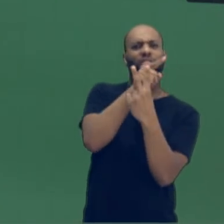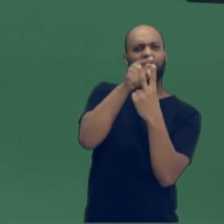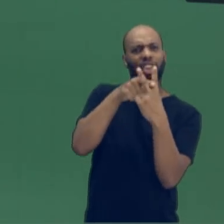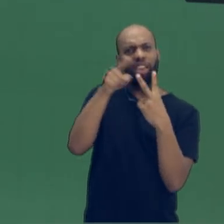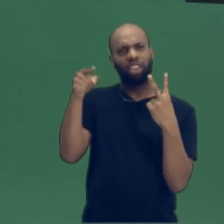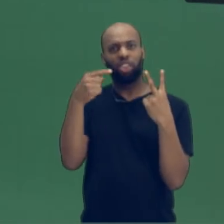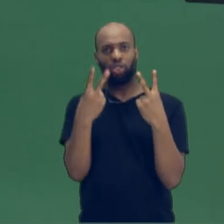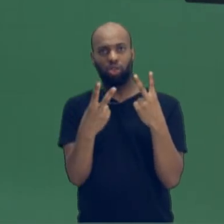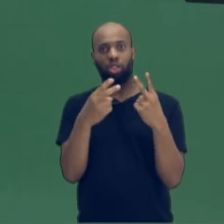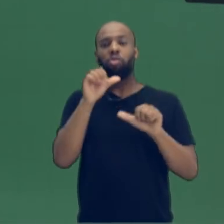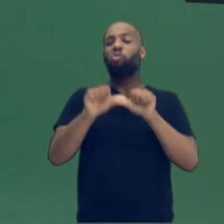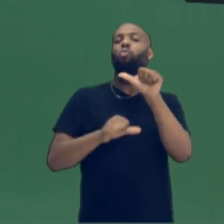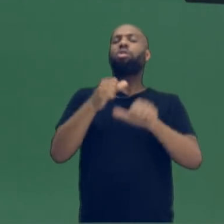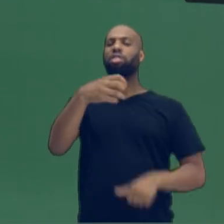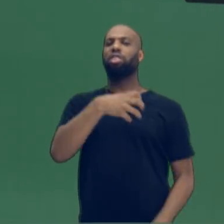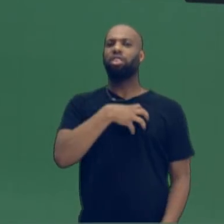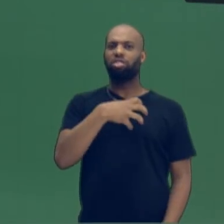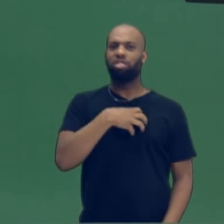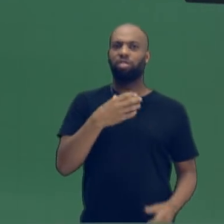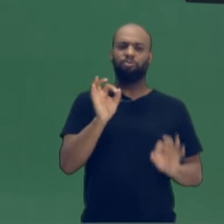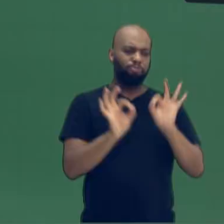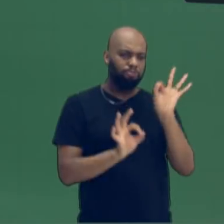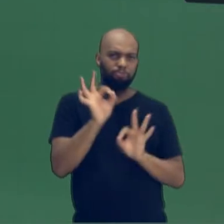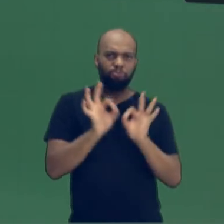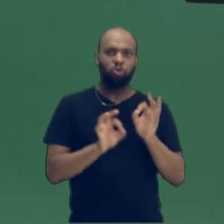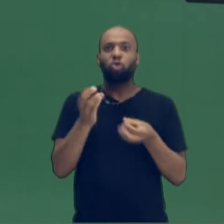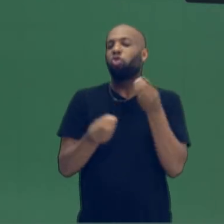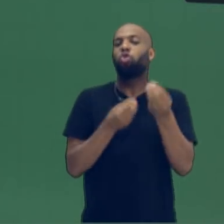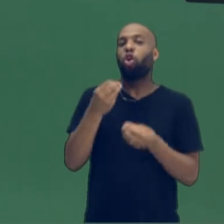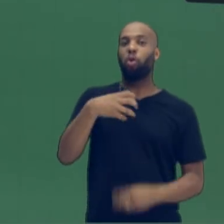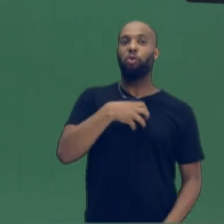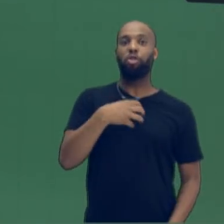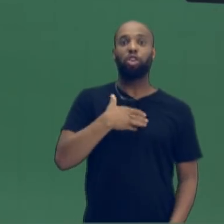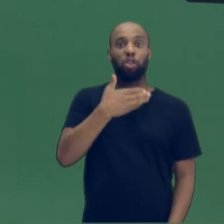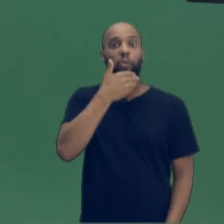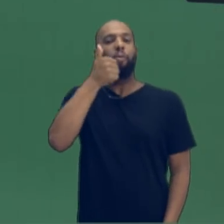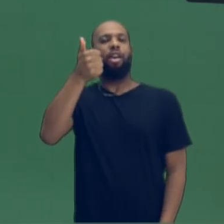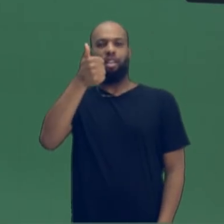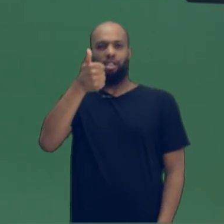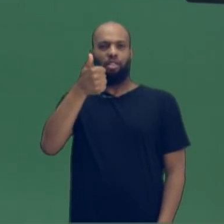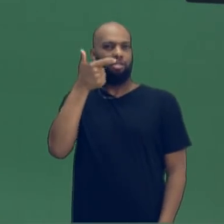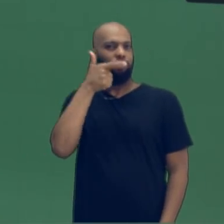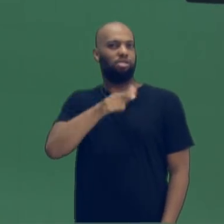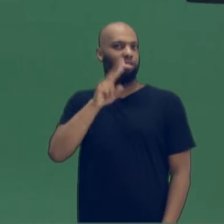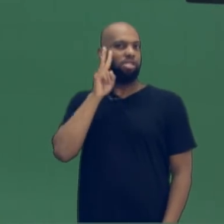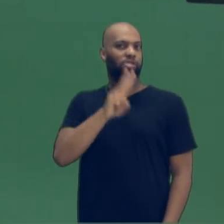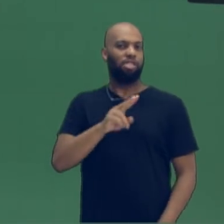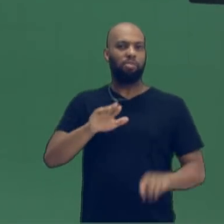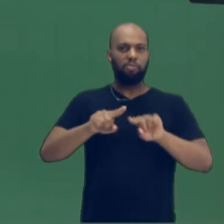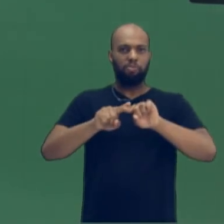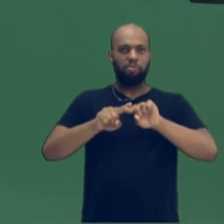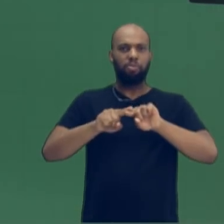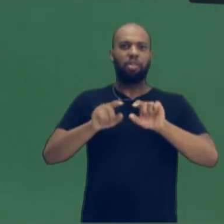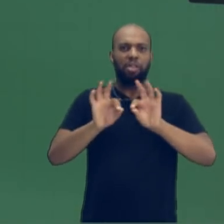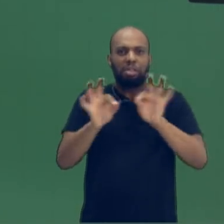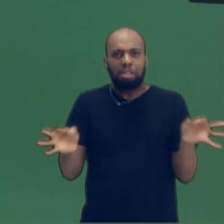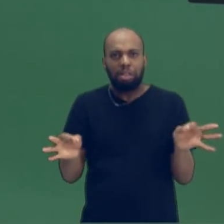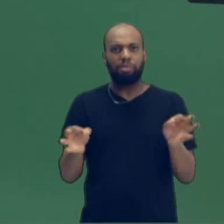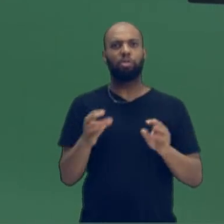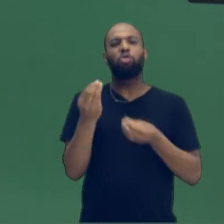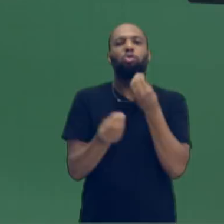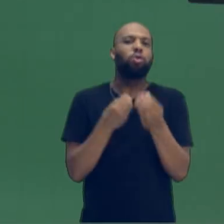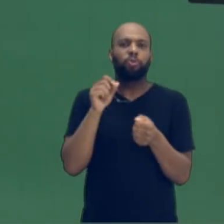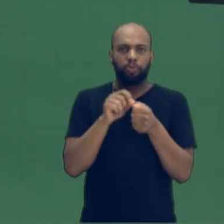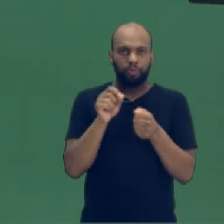2? Vamos dar uma modificada, vamos mexer nessa expressão para ela ficar com uma cara, para ela ficar de um jeito, né? Uma expressão um pouco mais simples. Como é que eu faço